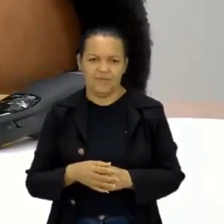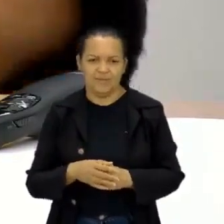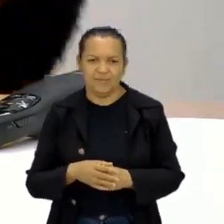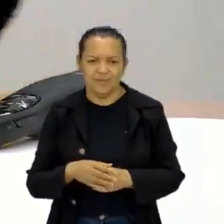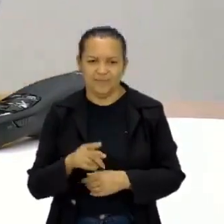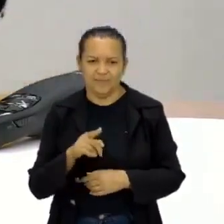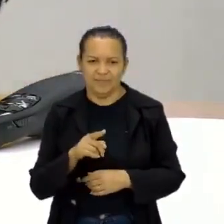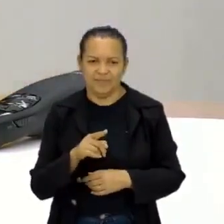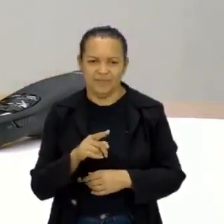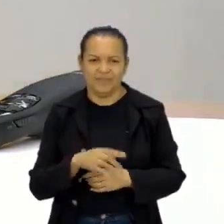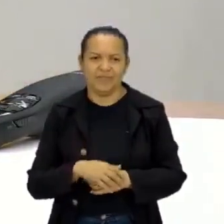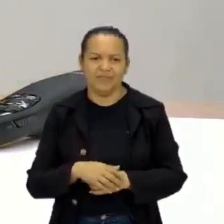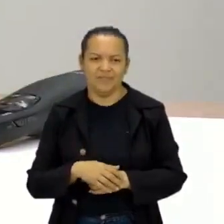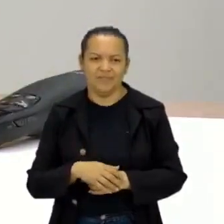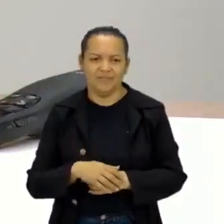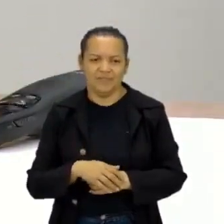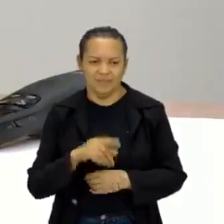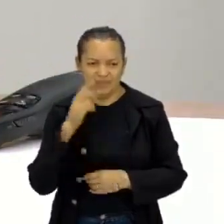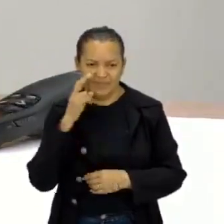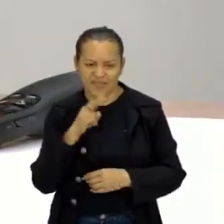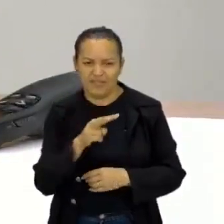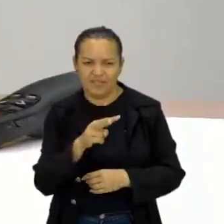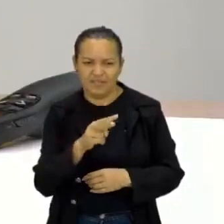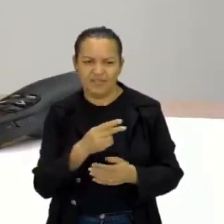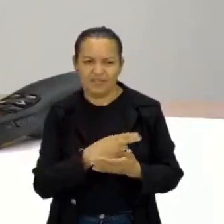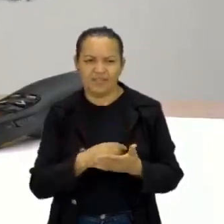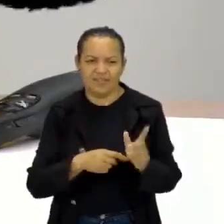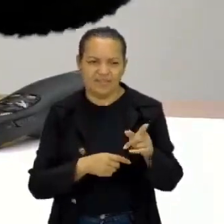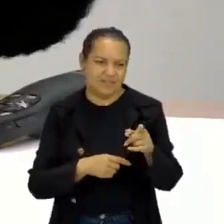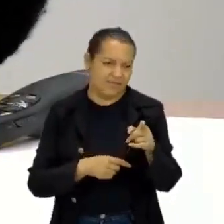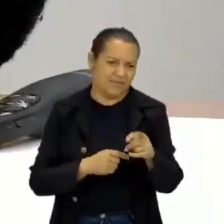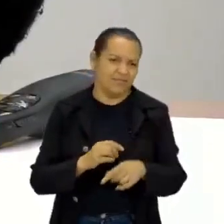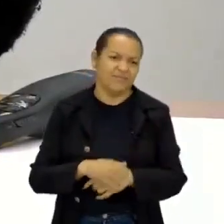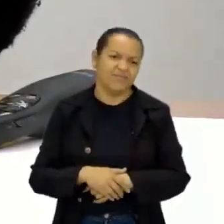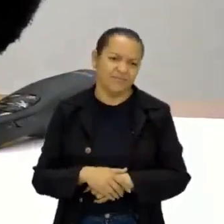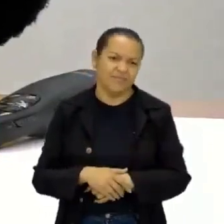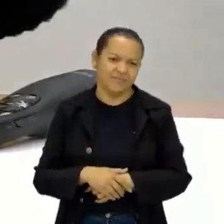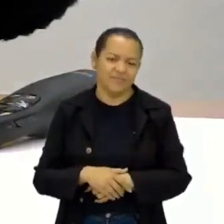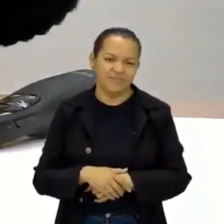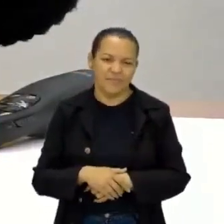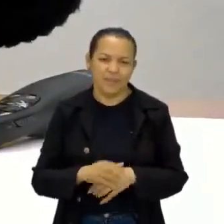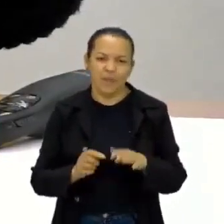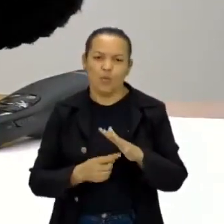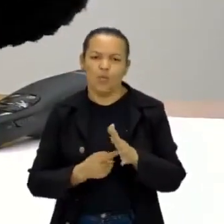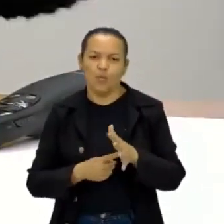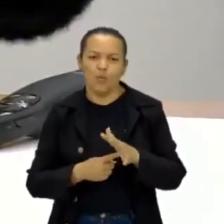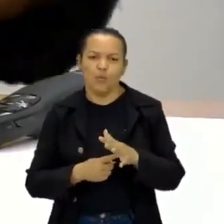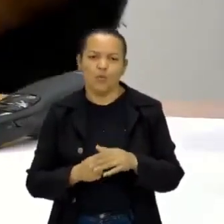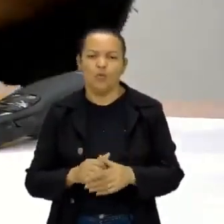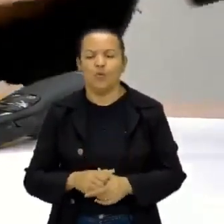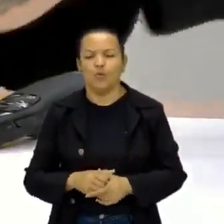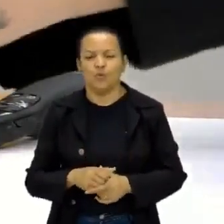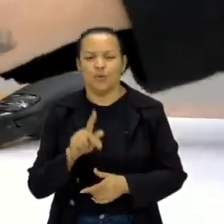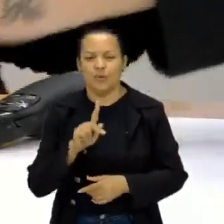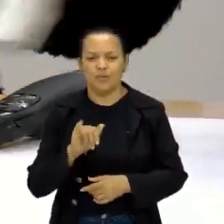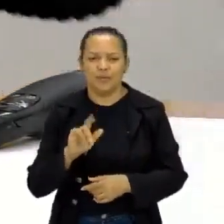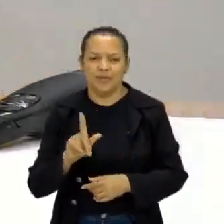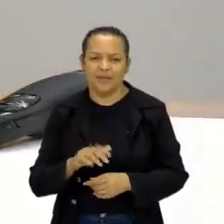Então, assim. De lado fica mais fácil. Então, o motor tá aqui, as pilhas estão